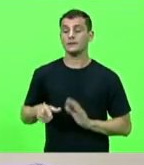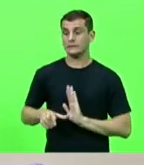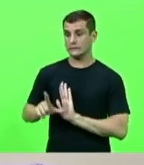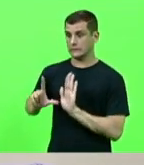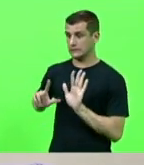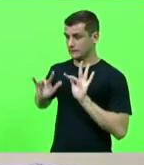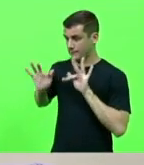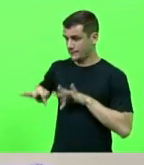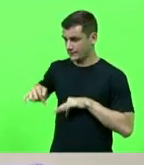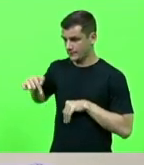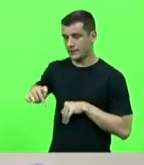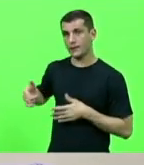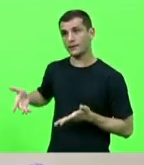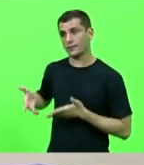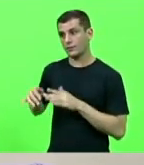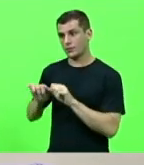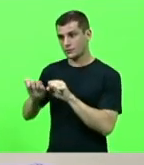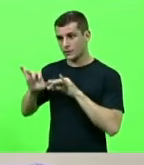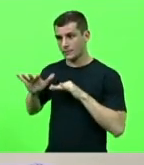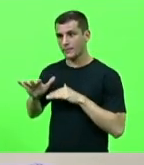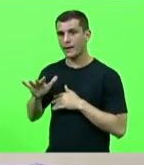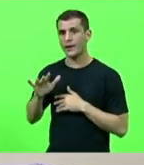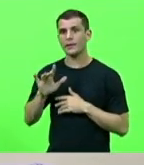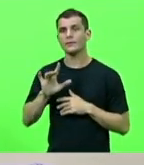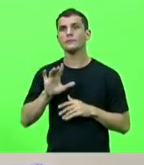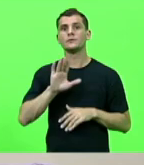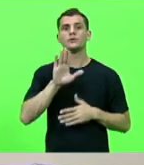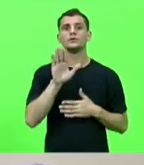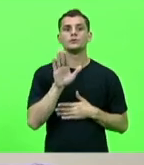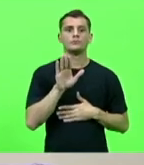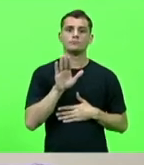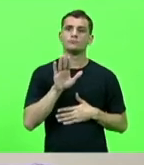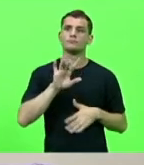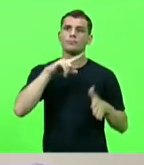sessão, convoca outra ordinária para amanhã no